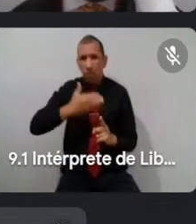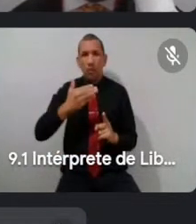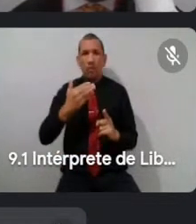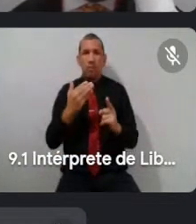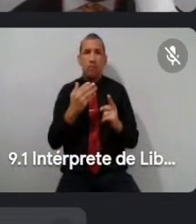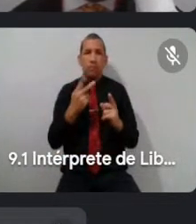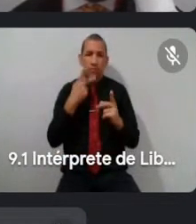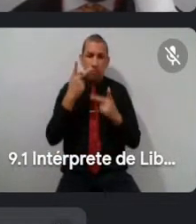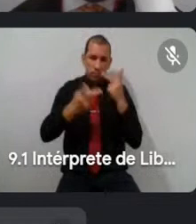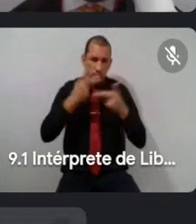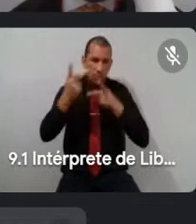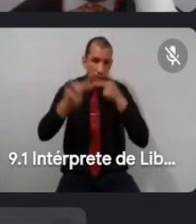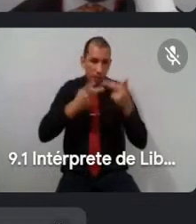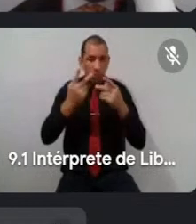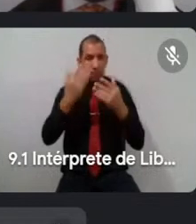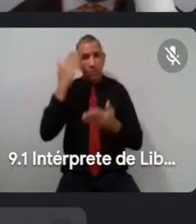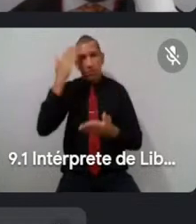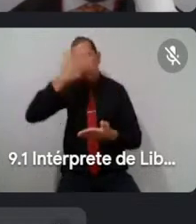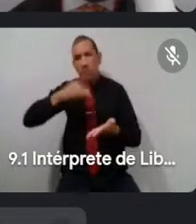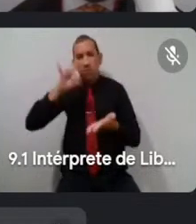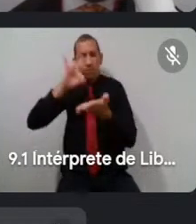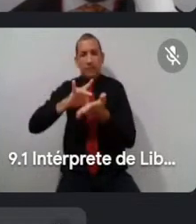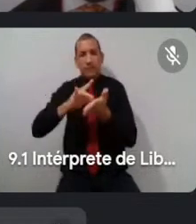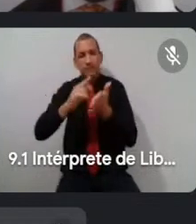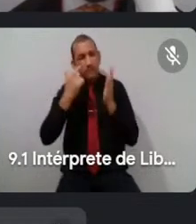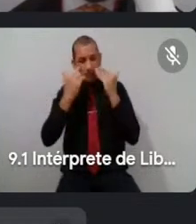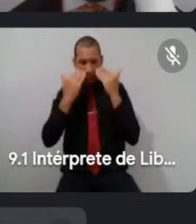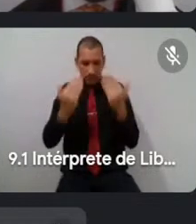de alegar e provar